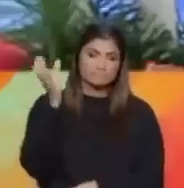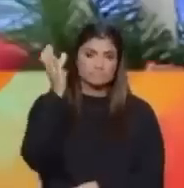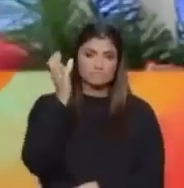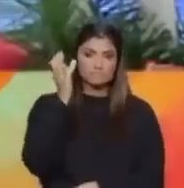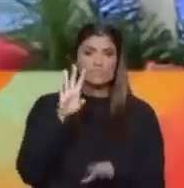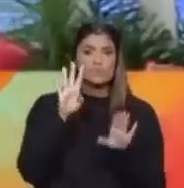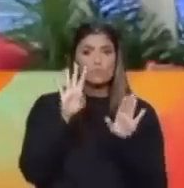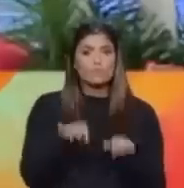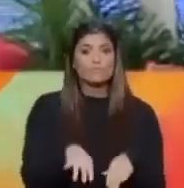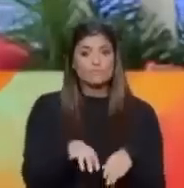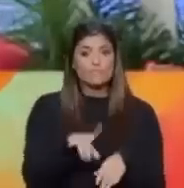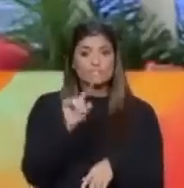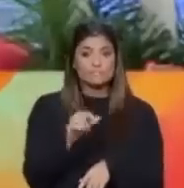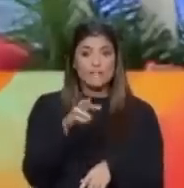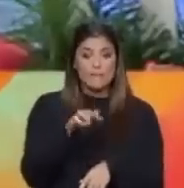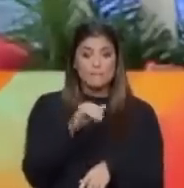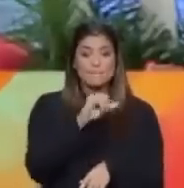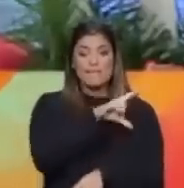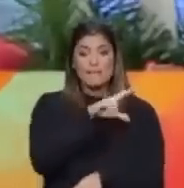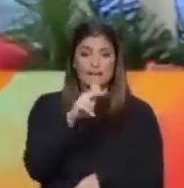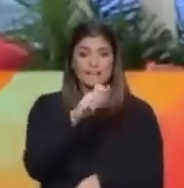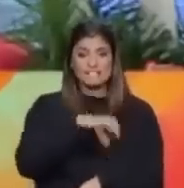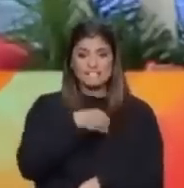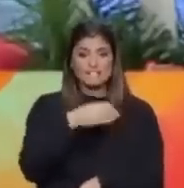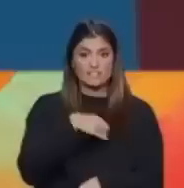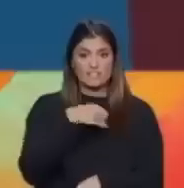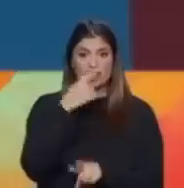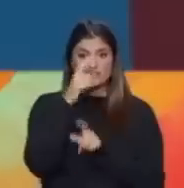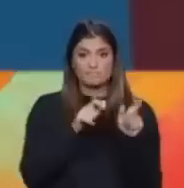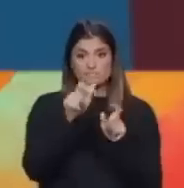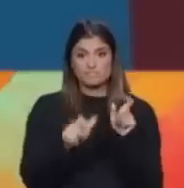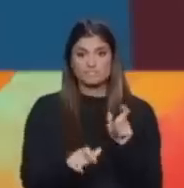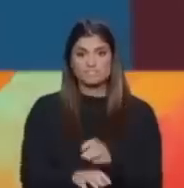para finalizar a mirra, que é o símbolo.